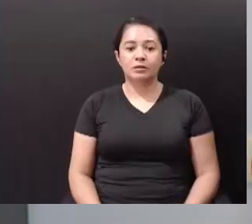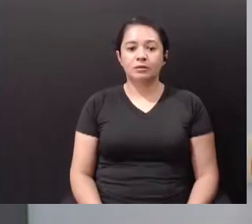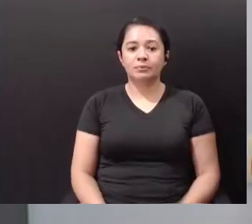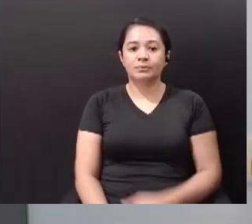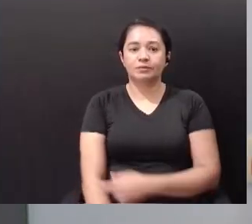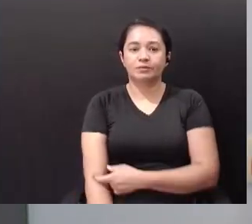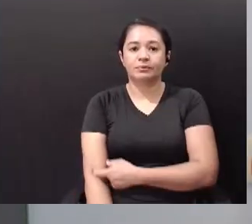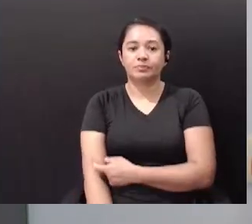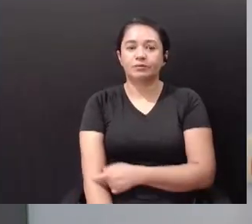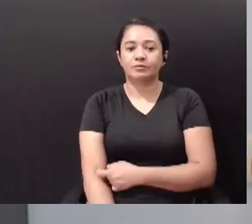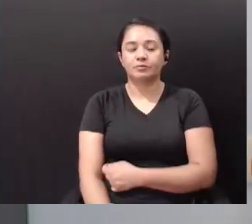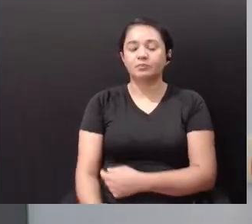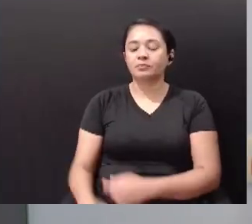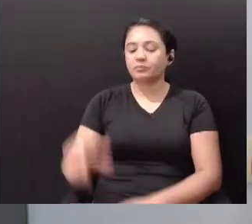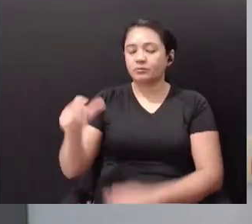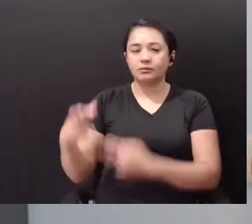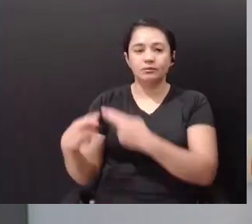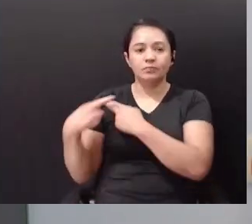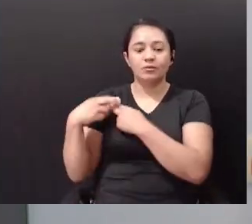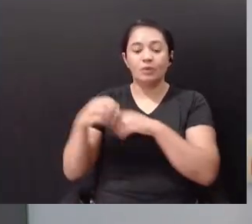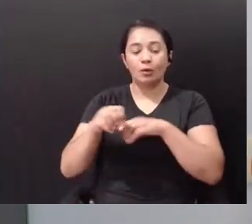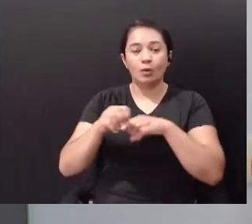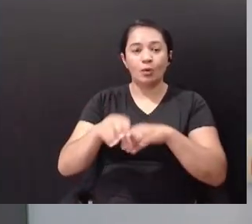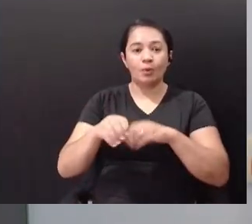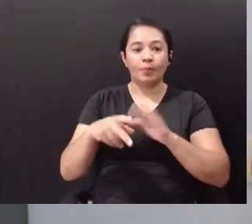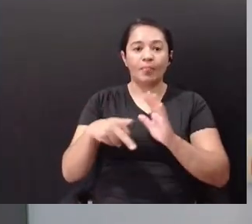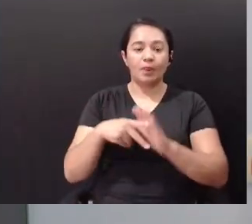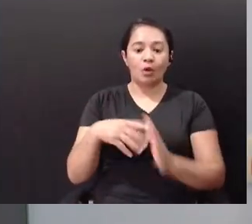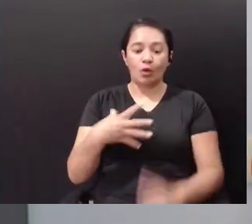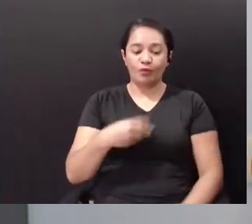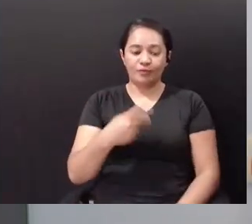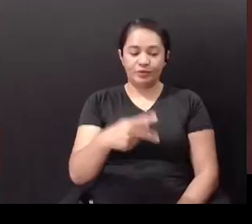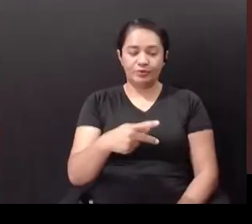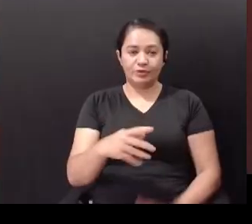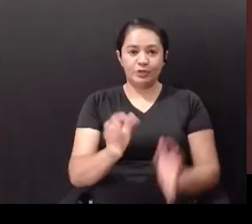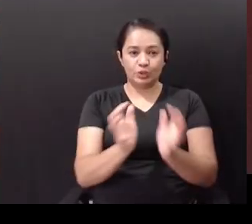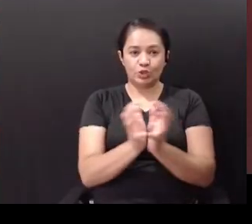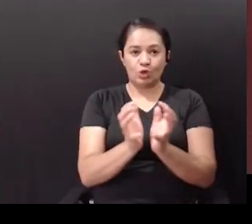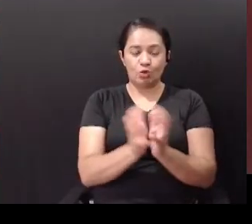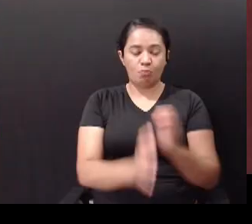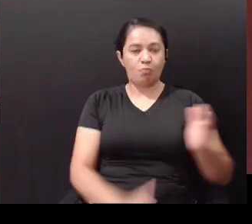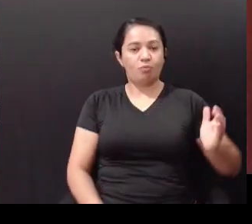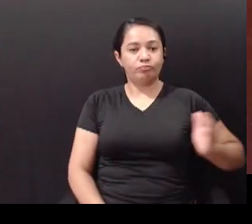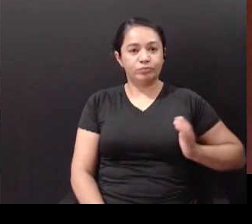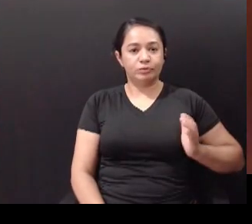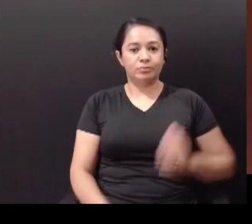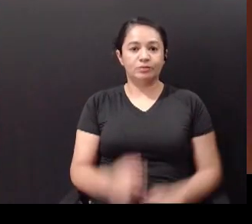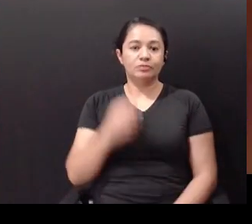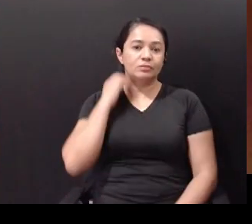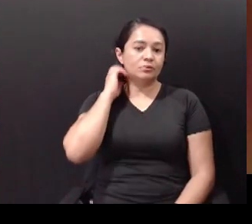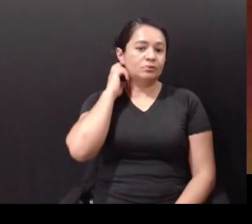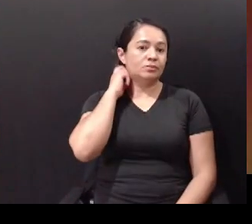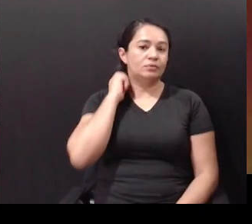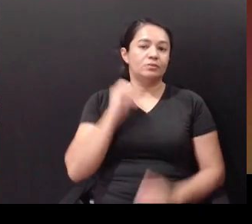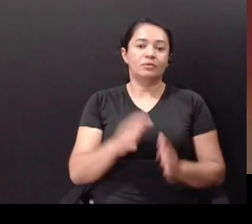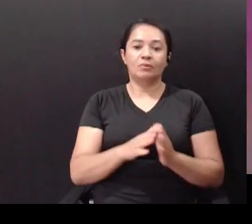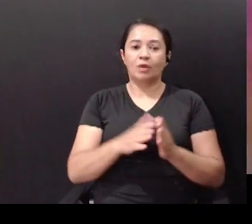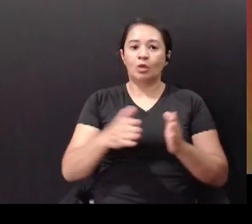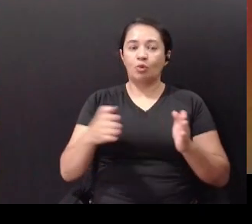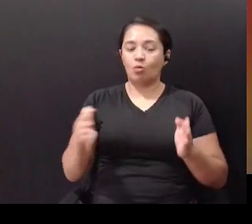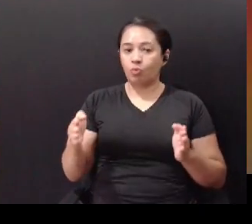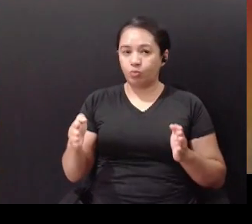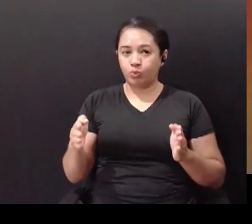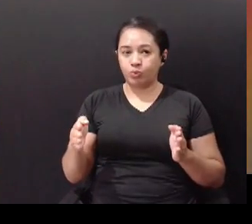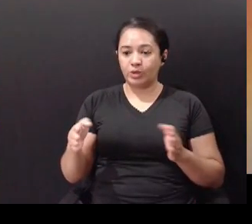da educação dos filhos desses grupos de elite. Durante esse período da vinda da família real portuguesa